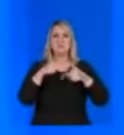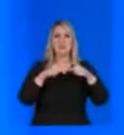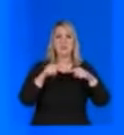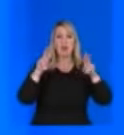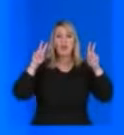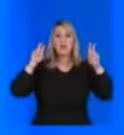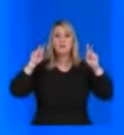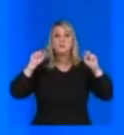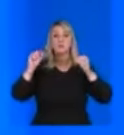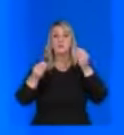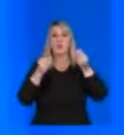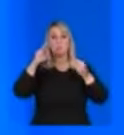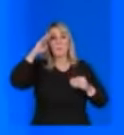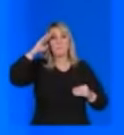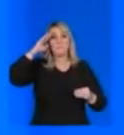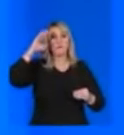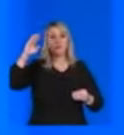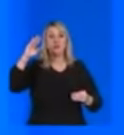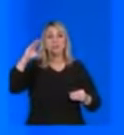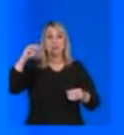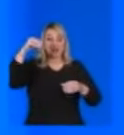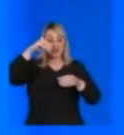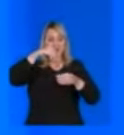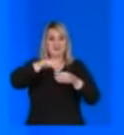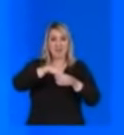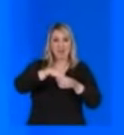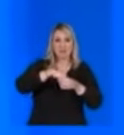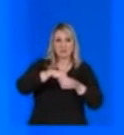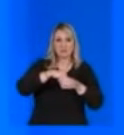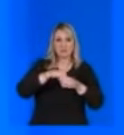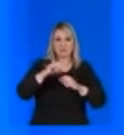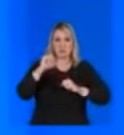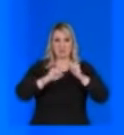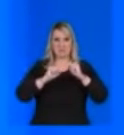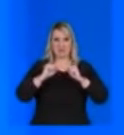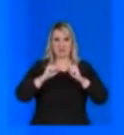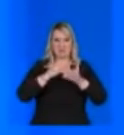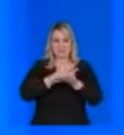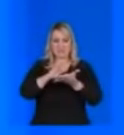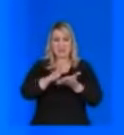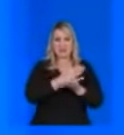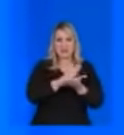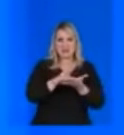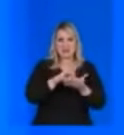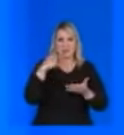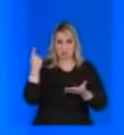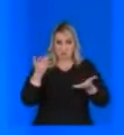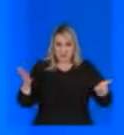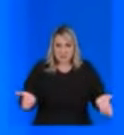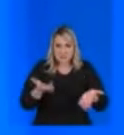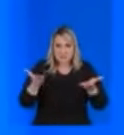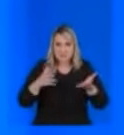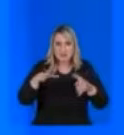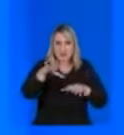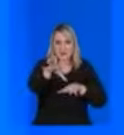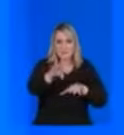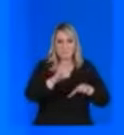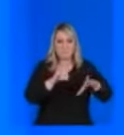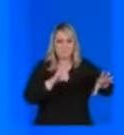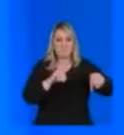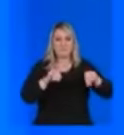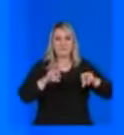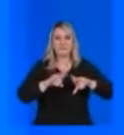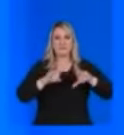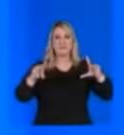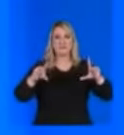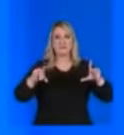esse assunto como prioridade dentro do manejo de resíduos sólidos nós vamos incentivar a coleta seletiva e